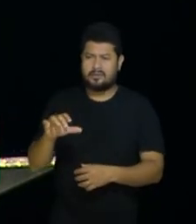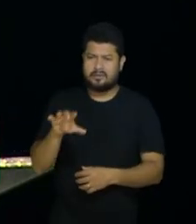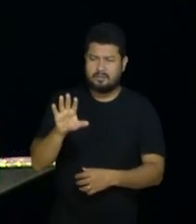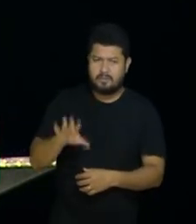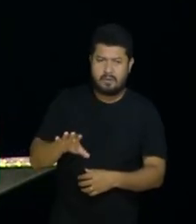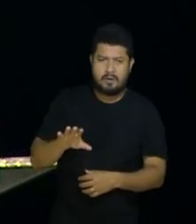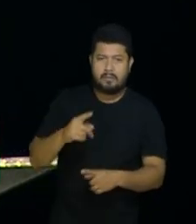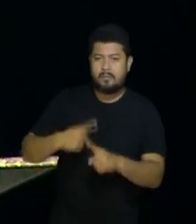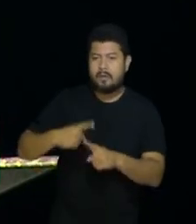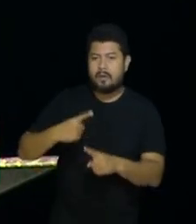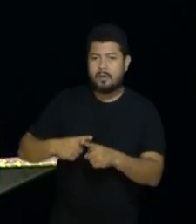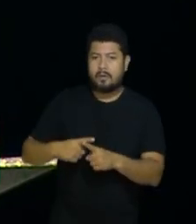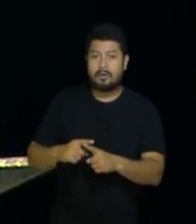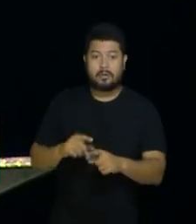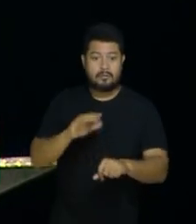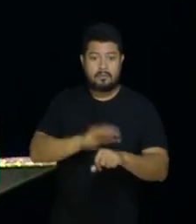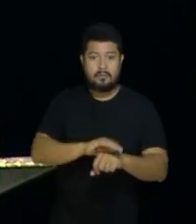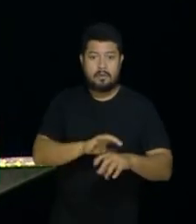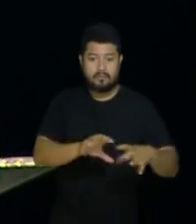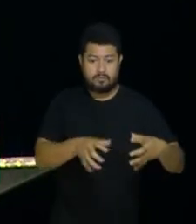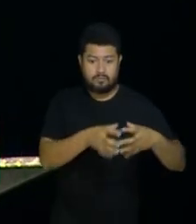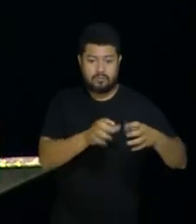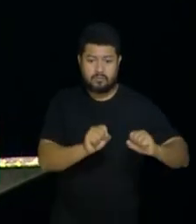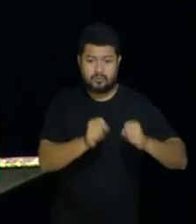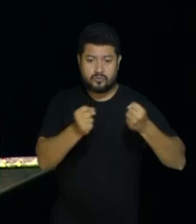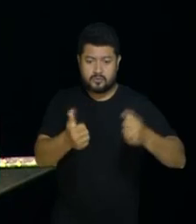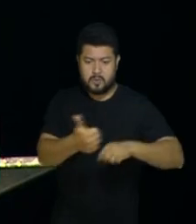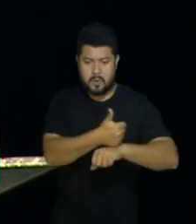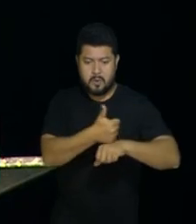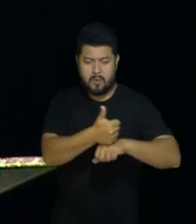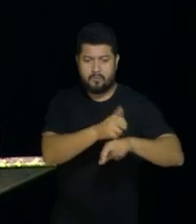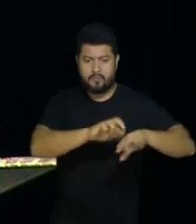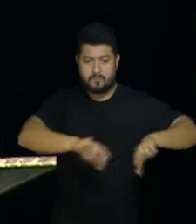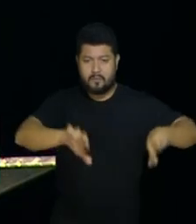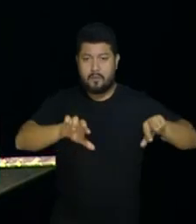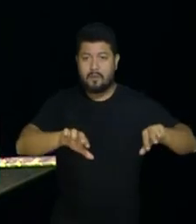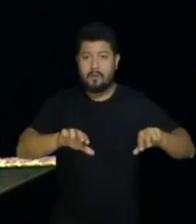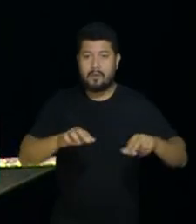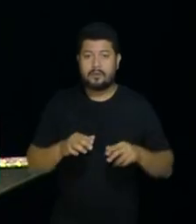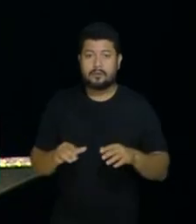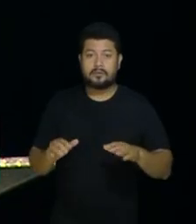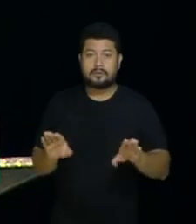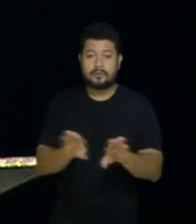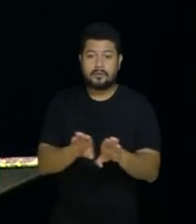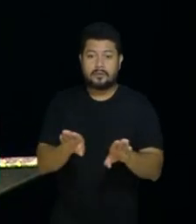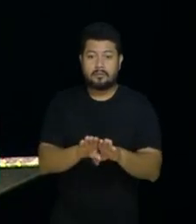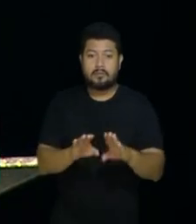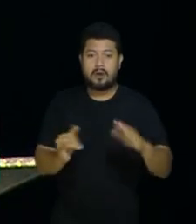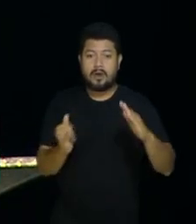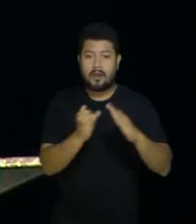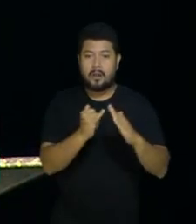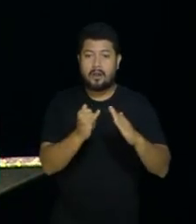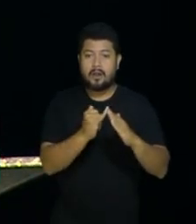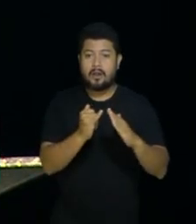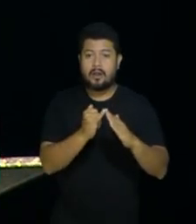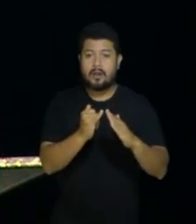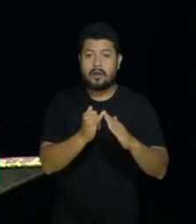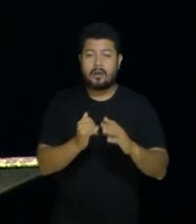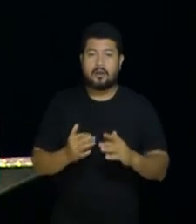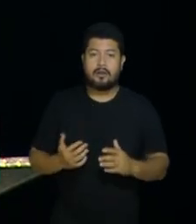esforço conjunto de profissionais dedicados, instituições comprometidas e, acima de tudo,